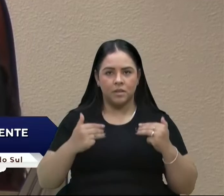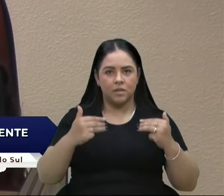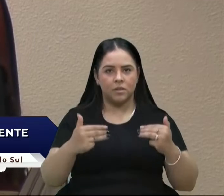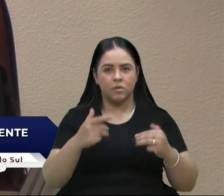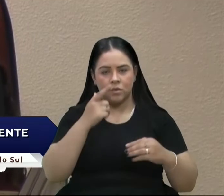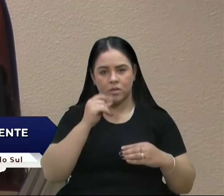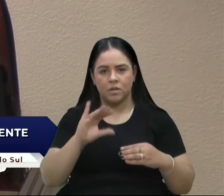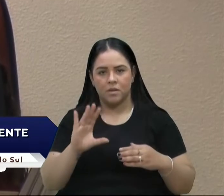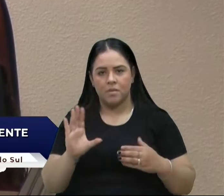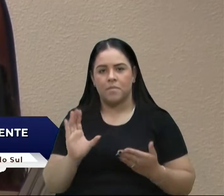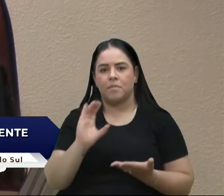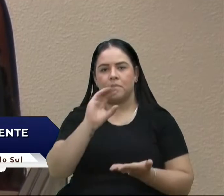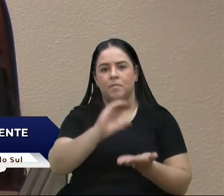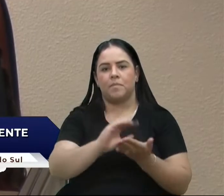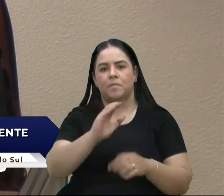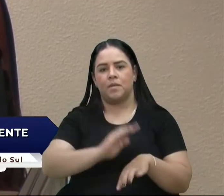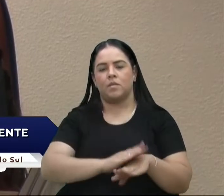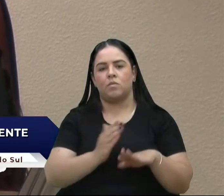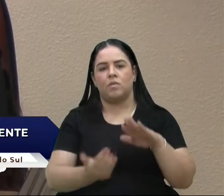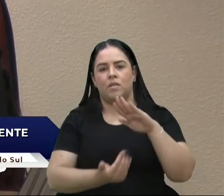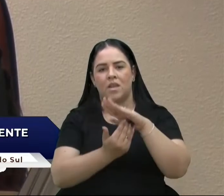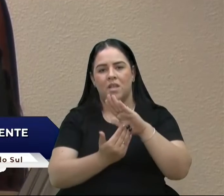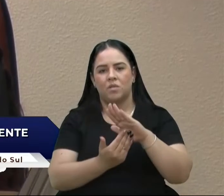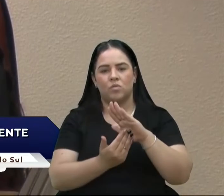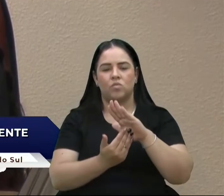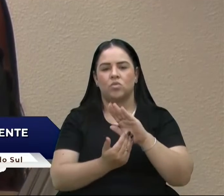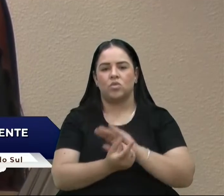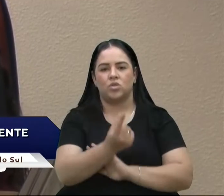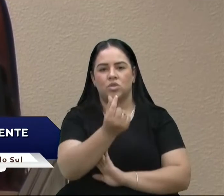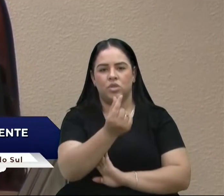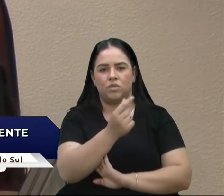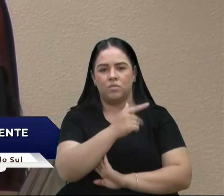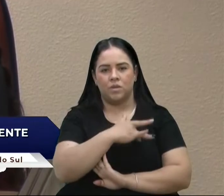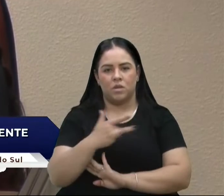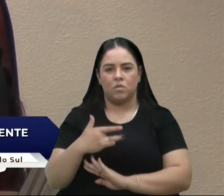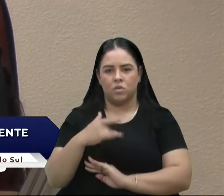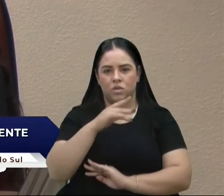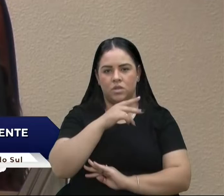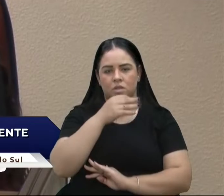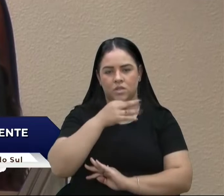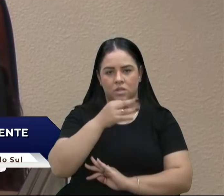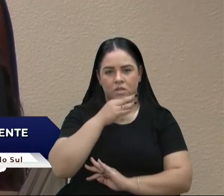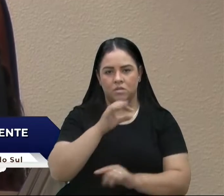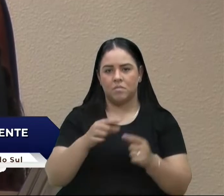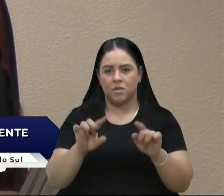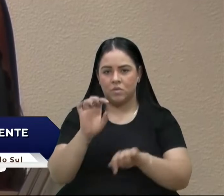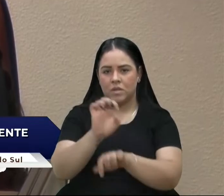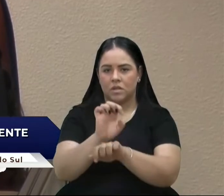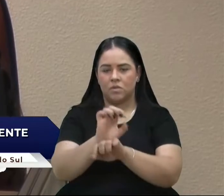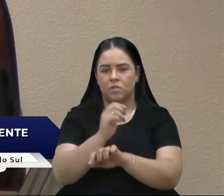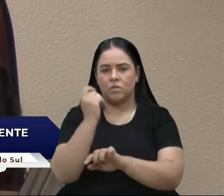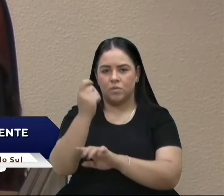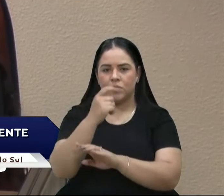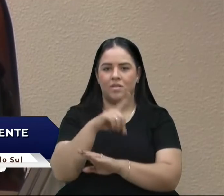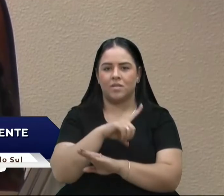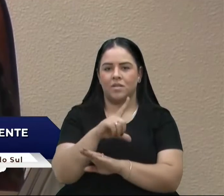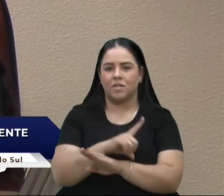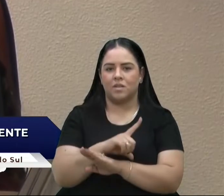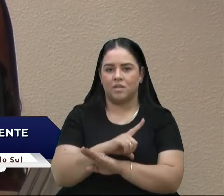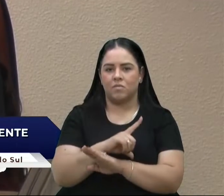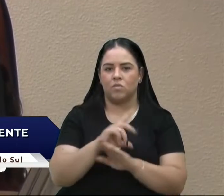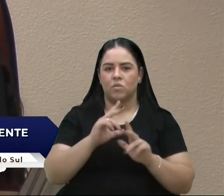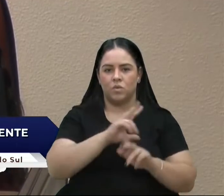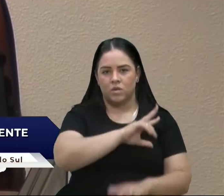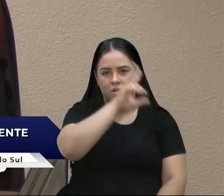o teto MAC de Caxias. Contudo, no Estado do Rio Grande do Sul, nós temos municípios em gestão